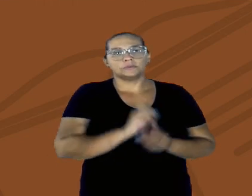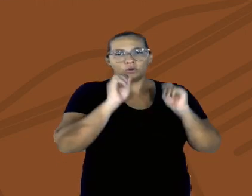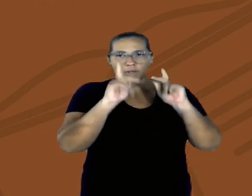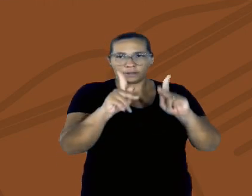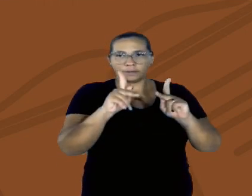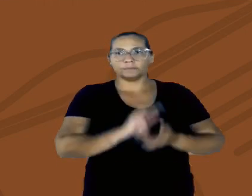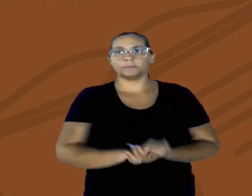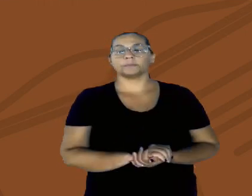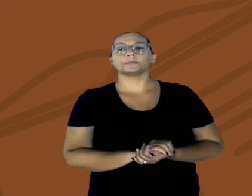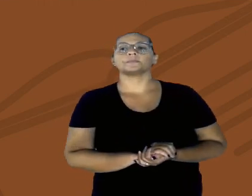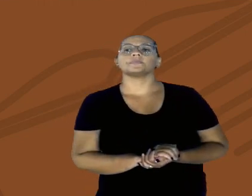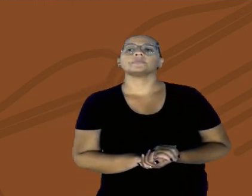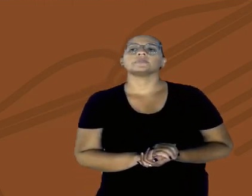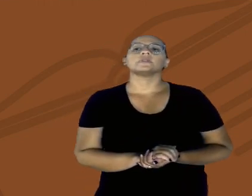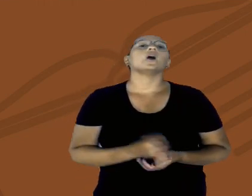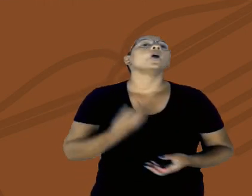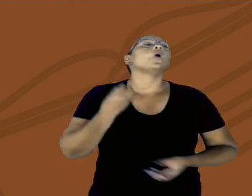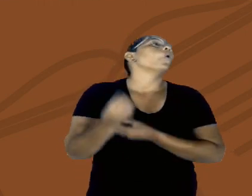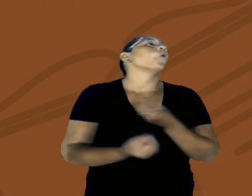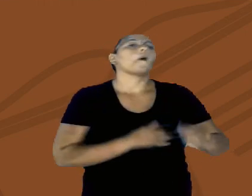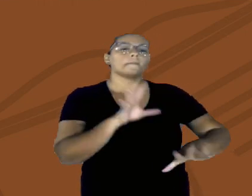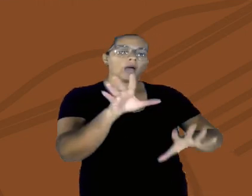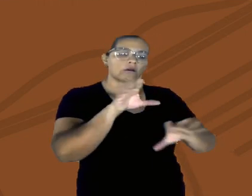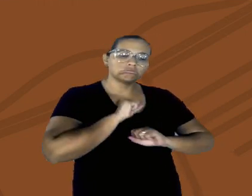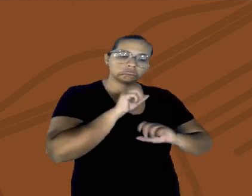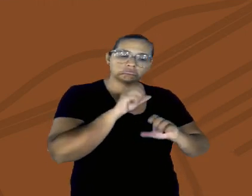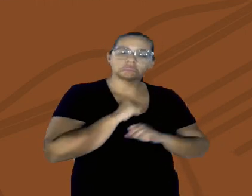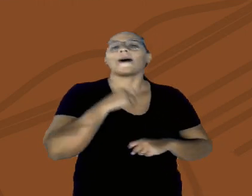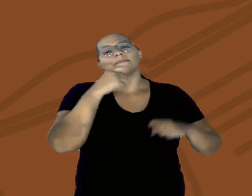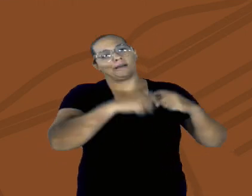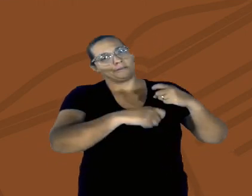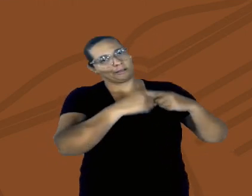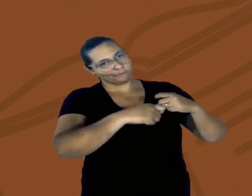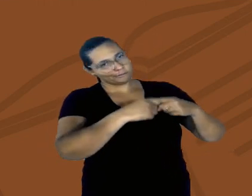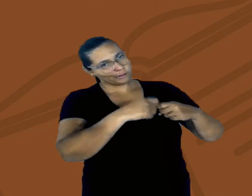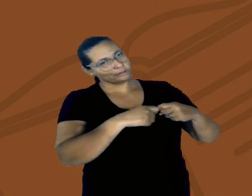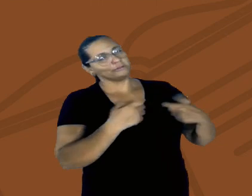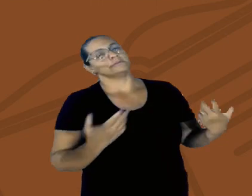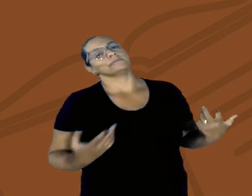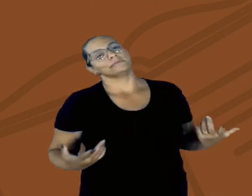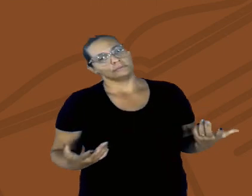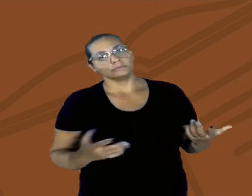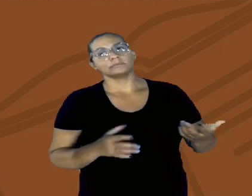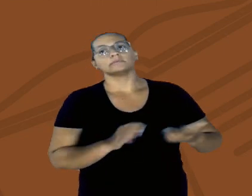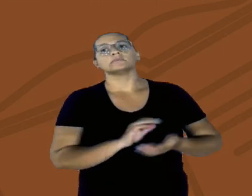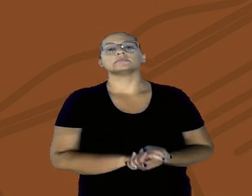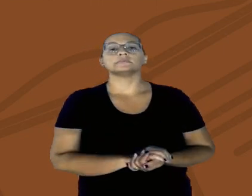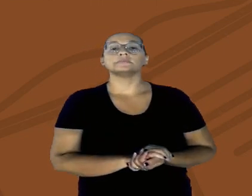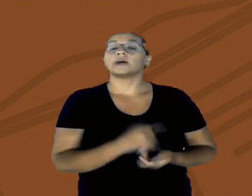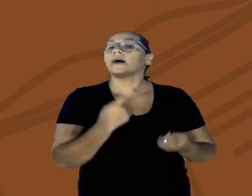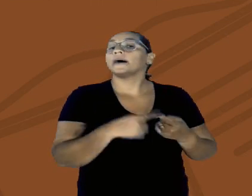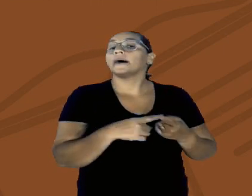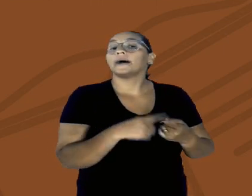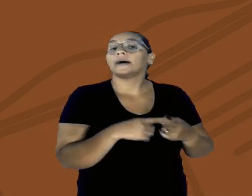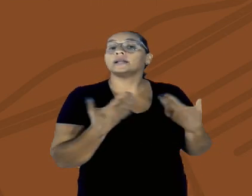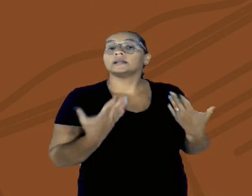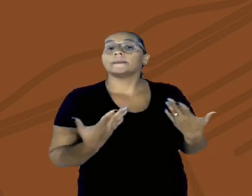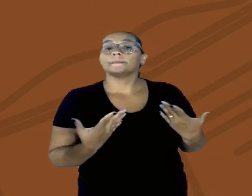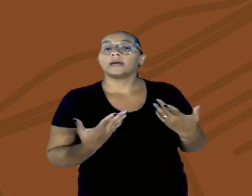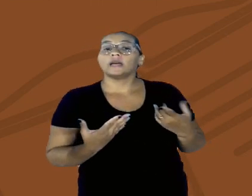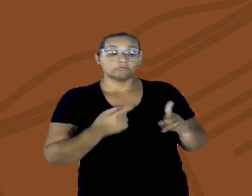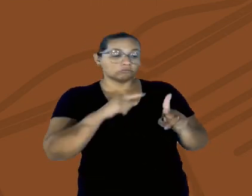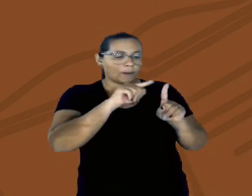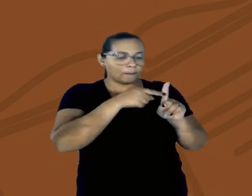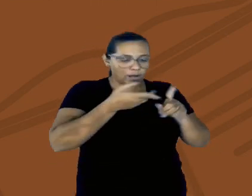professor. Como se dá o contágio? Por meio da atividade sexual. E também durante o parto